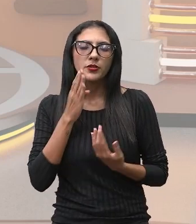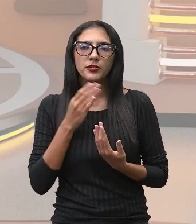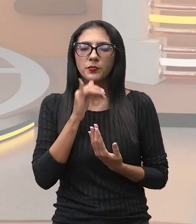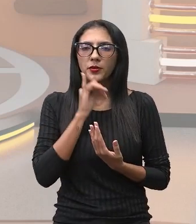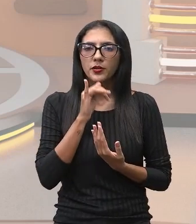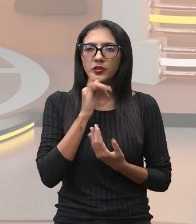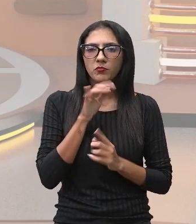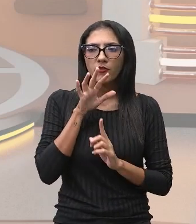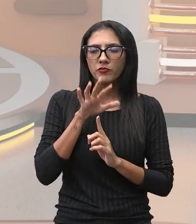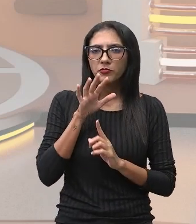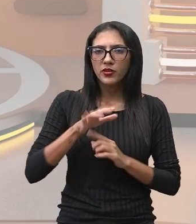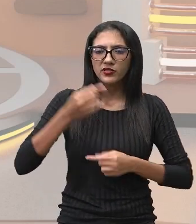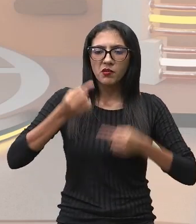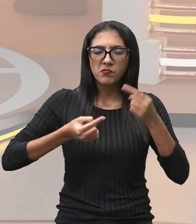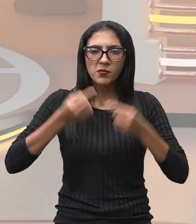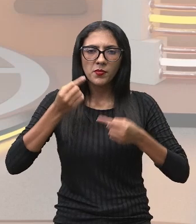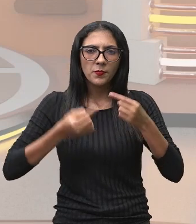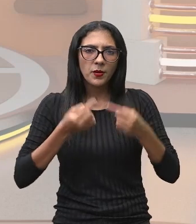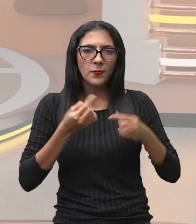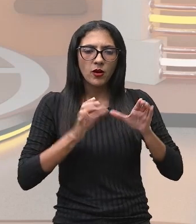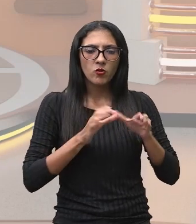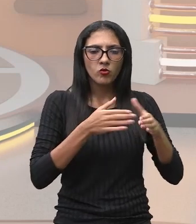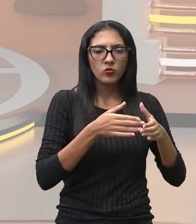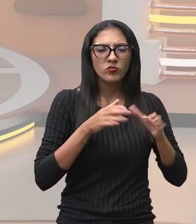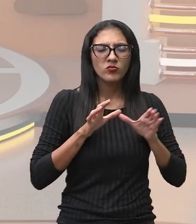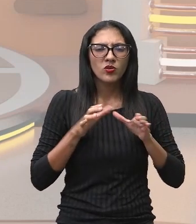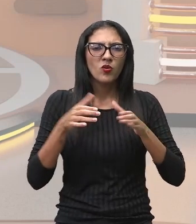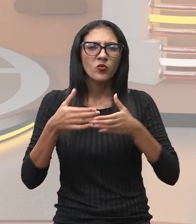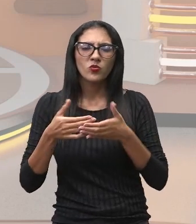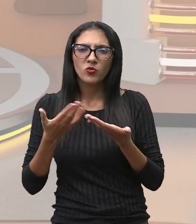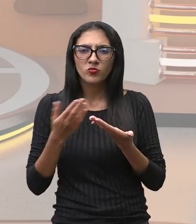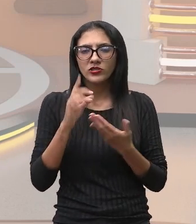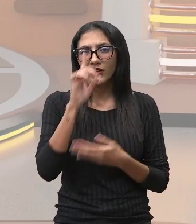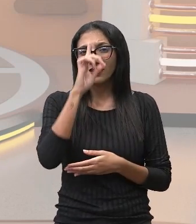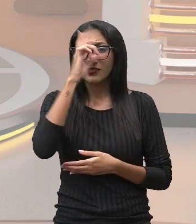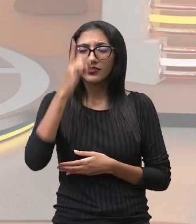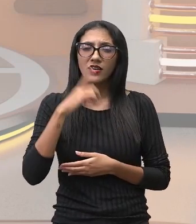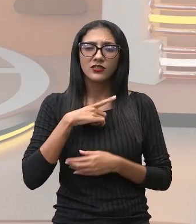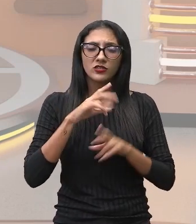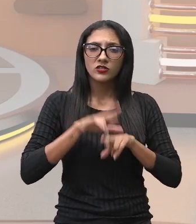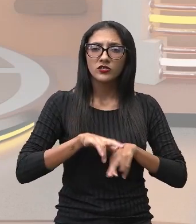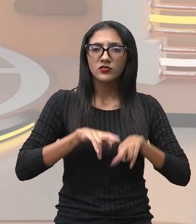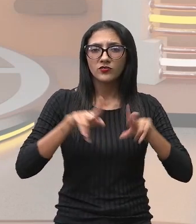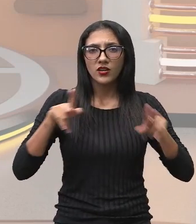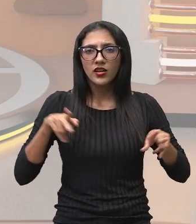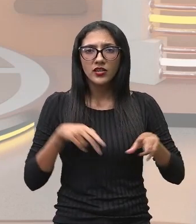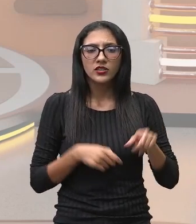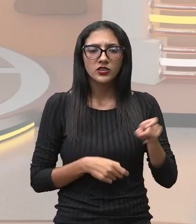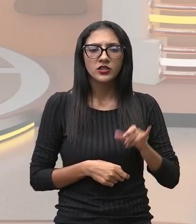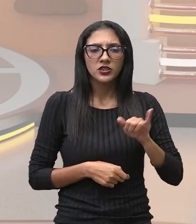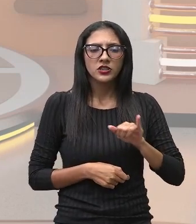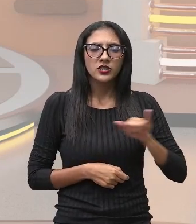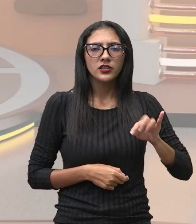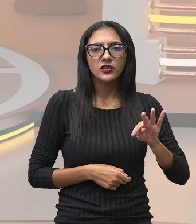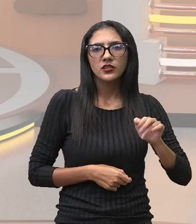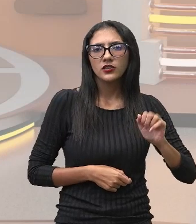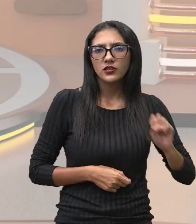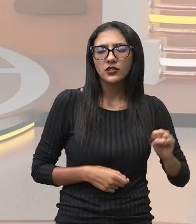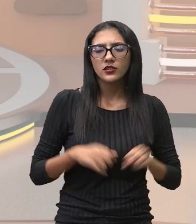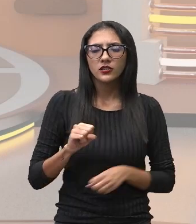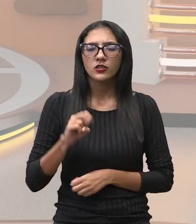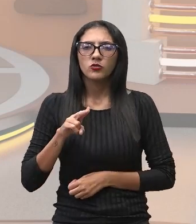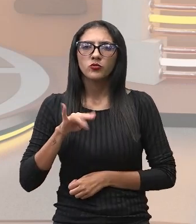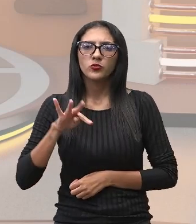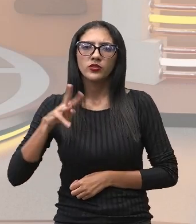esse conflito, né, entre grupos extremistas, né, entre xiitas e sunitas lá no